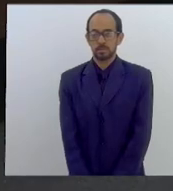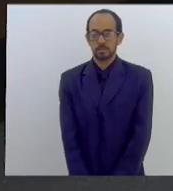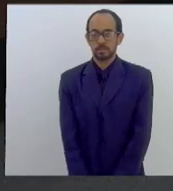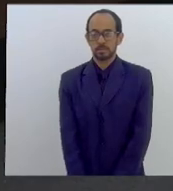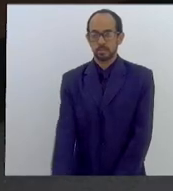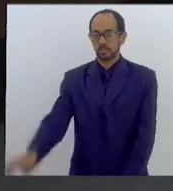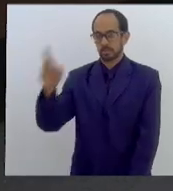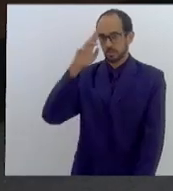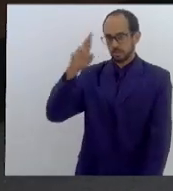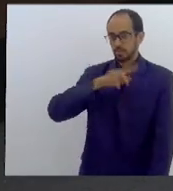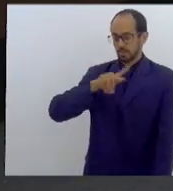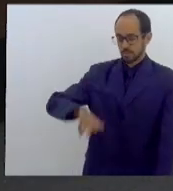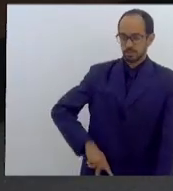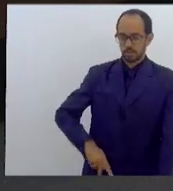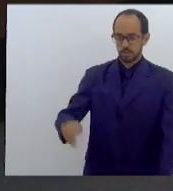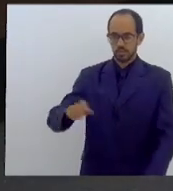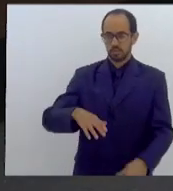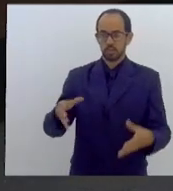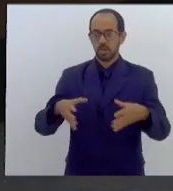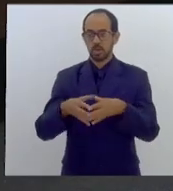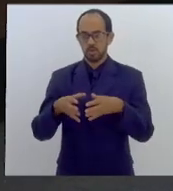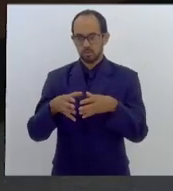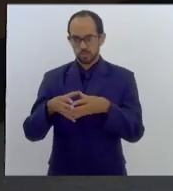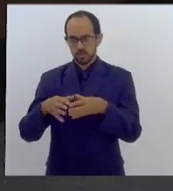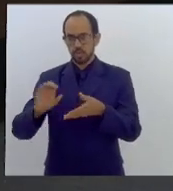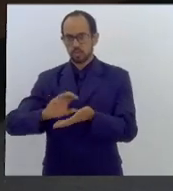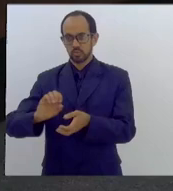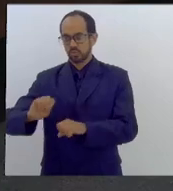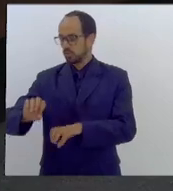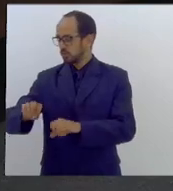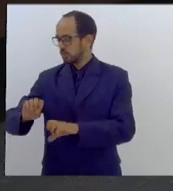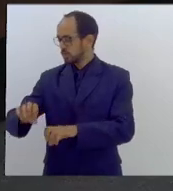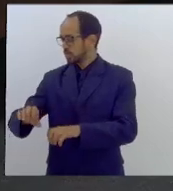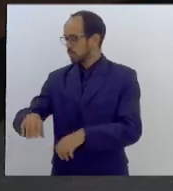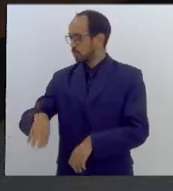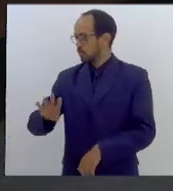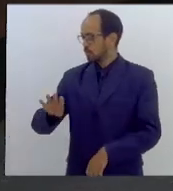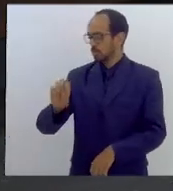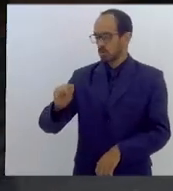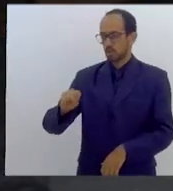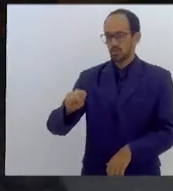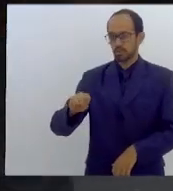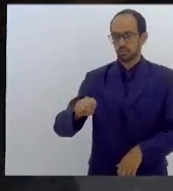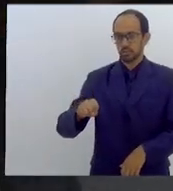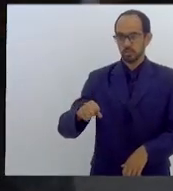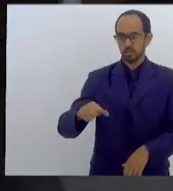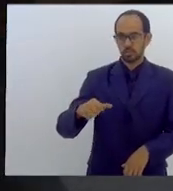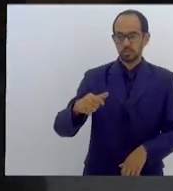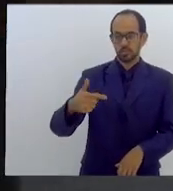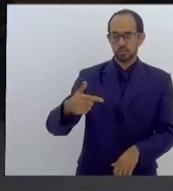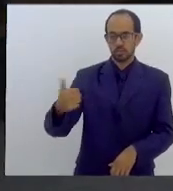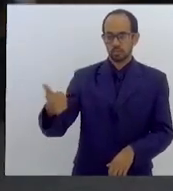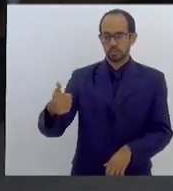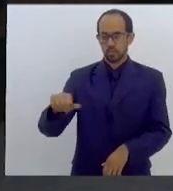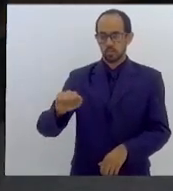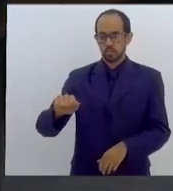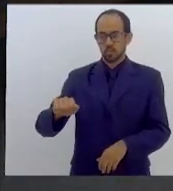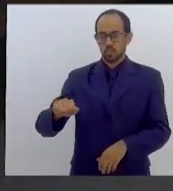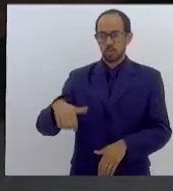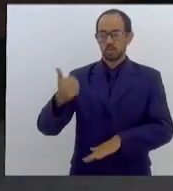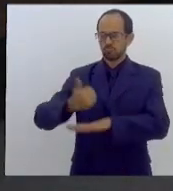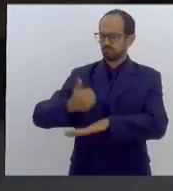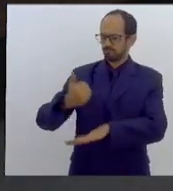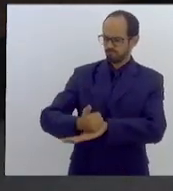Senhor presidente, parecer da Comissão de Educação ao projeto 4981-2021, que cria o programa estadual Craque na Escola, Craque